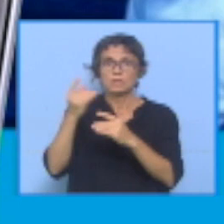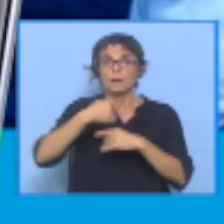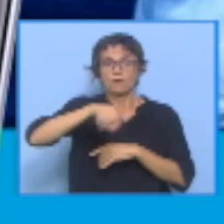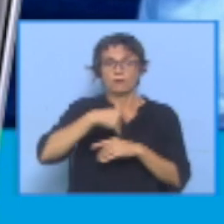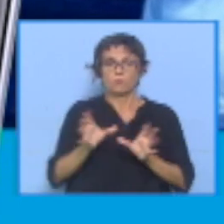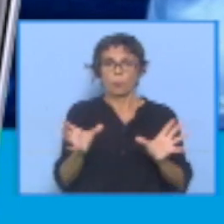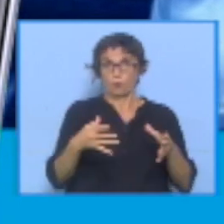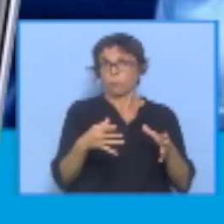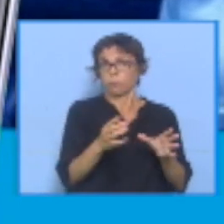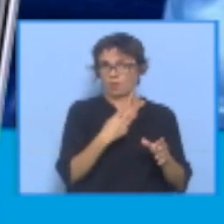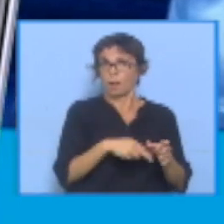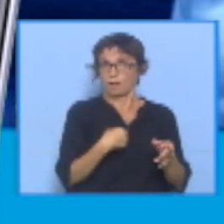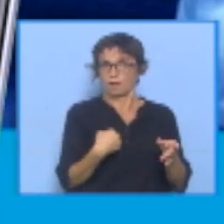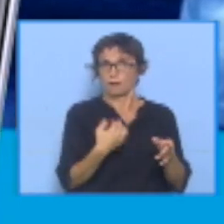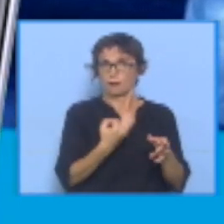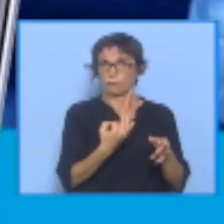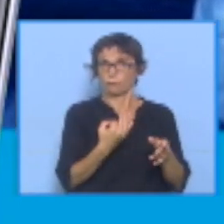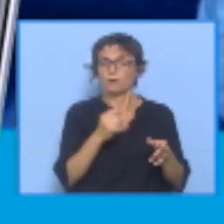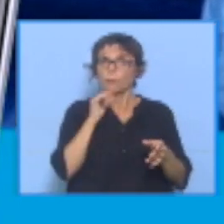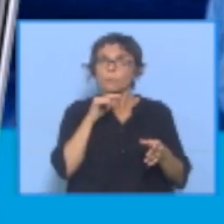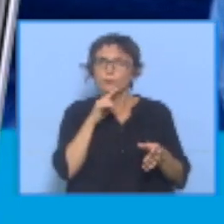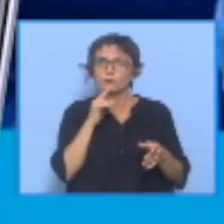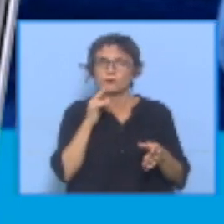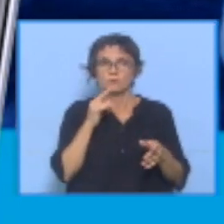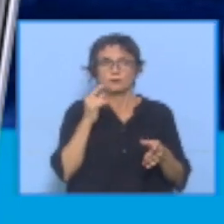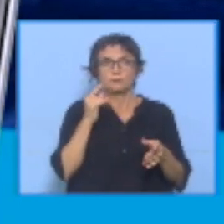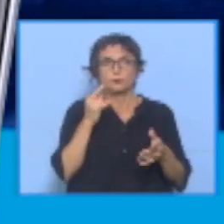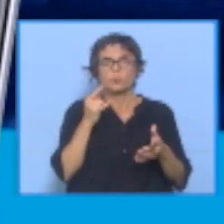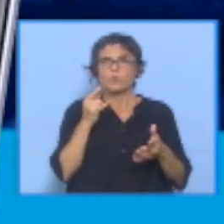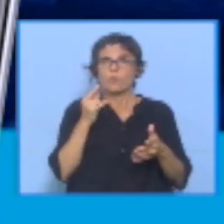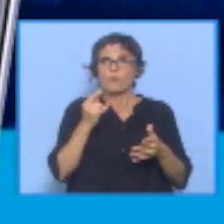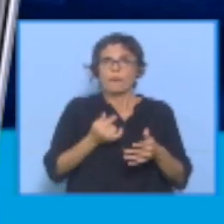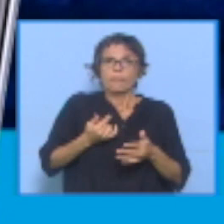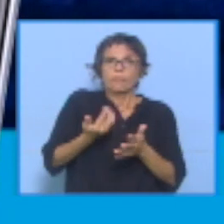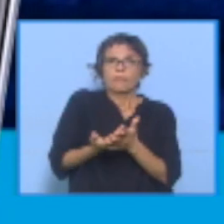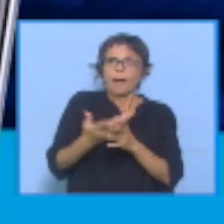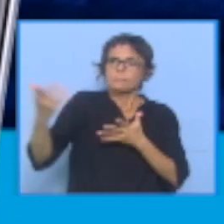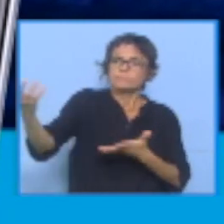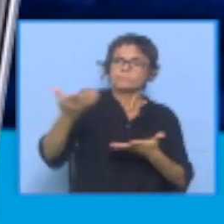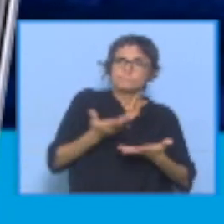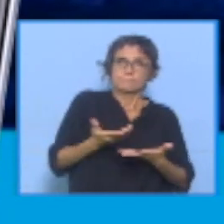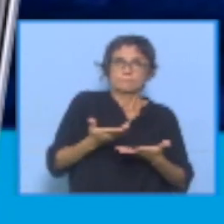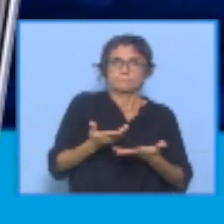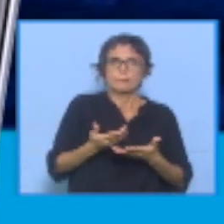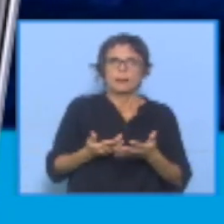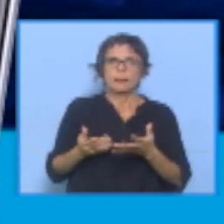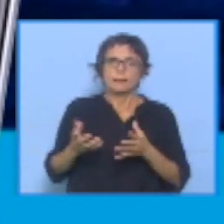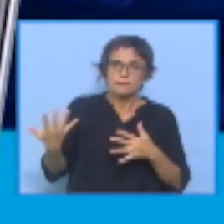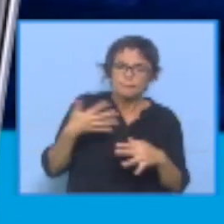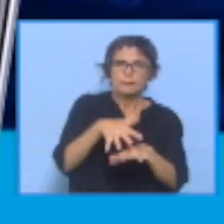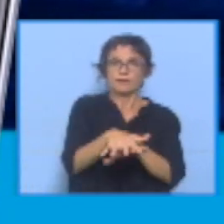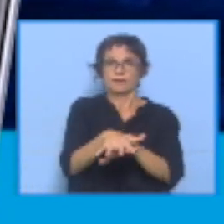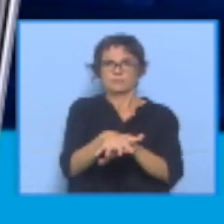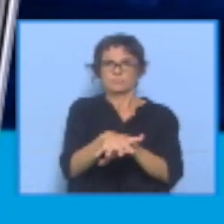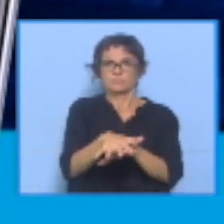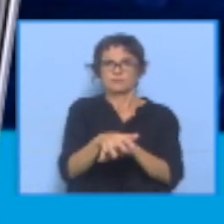cristãs, que é possível viver o acolhimento, é possível viver a proteção, a integração e